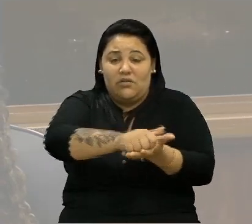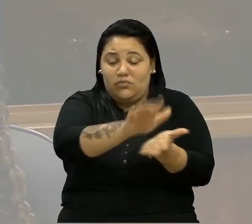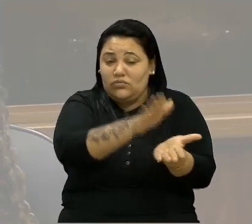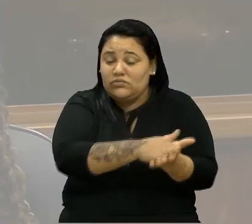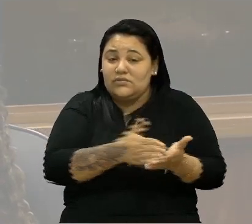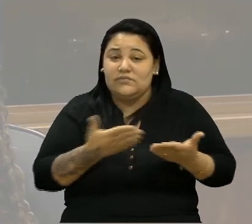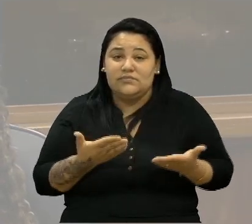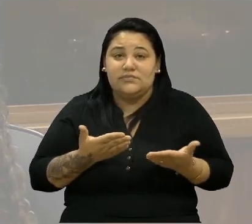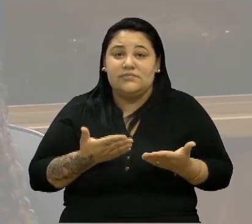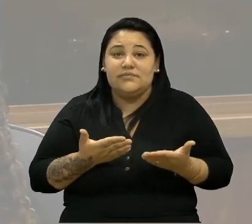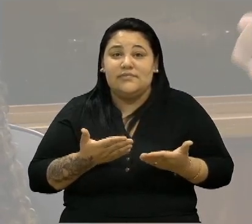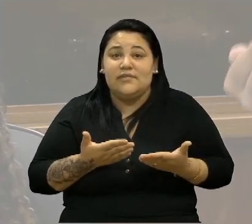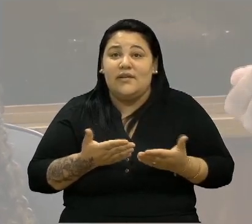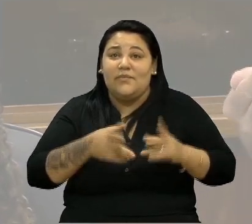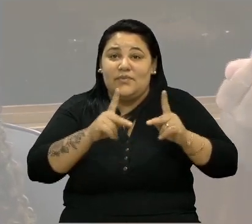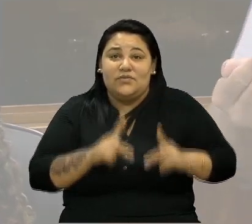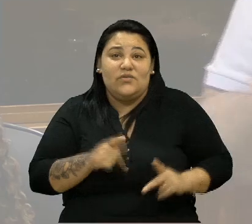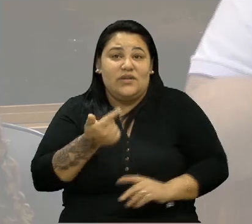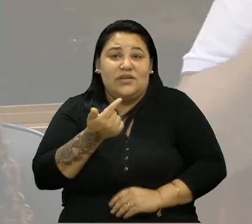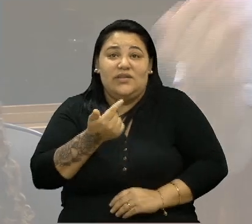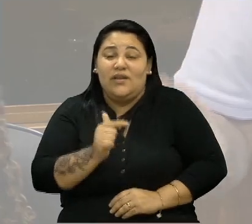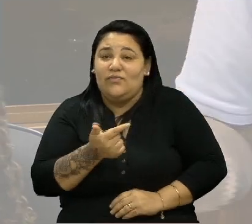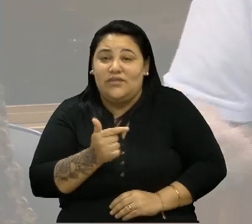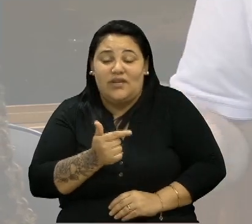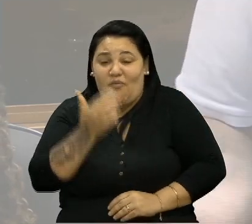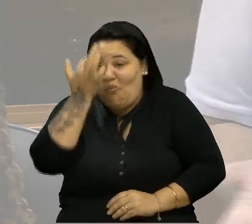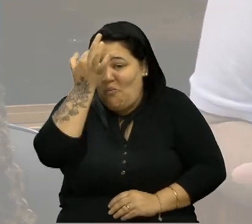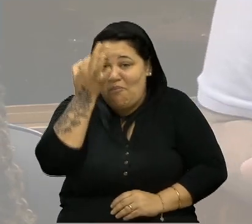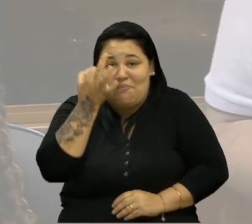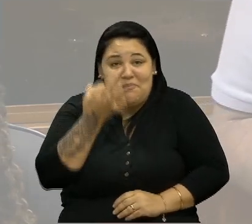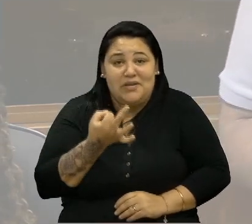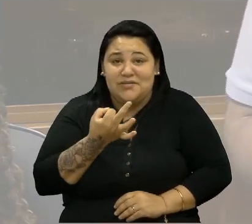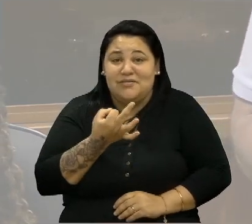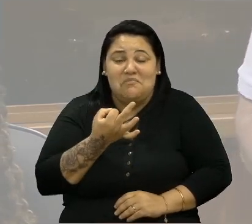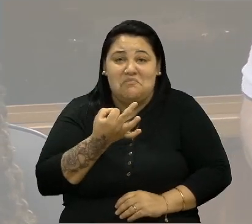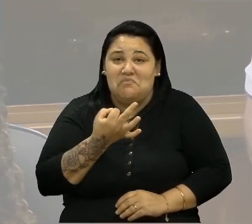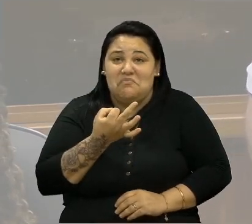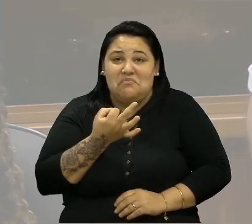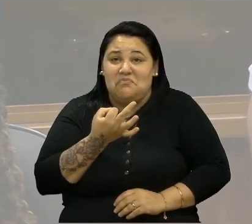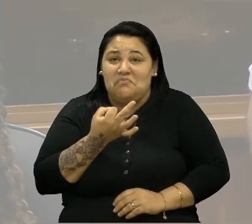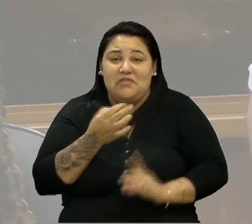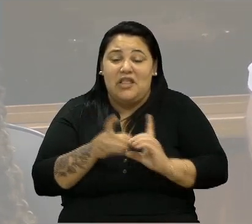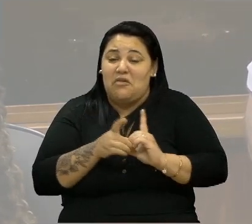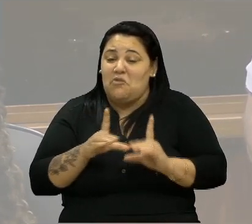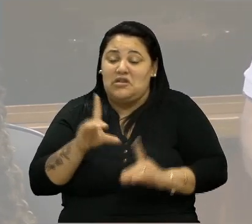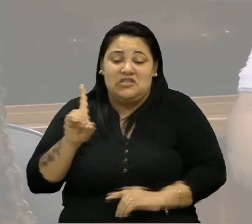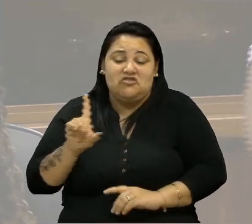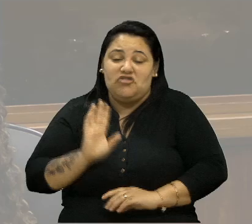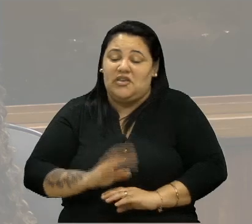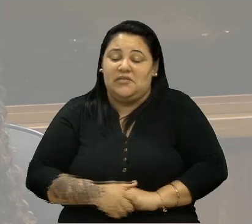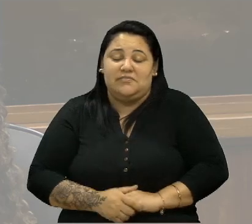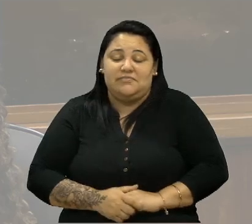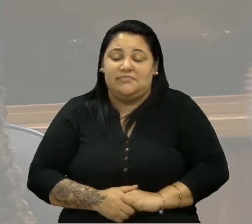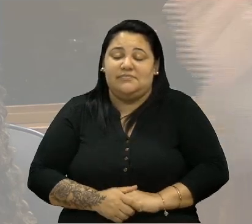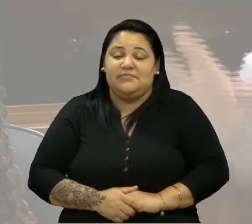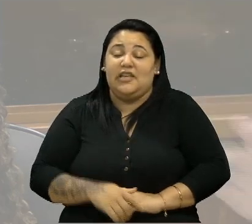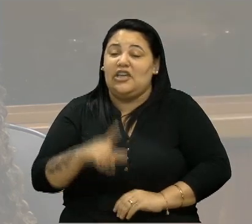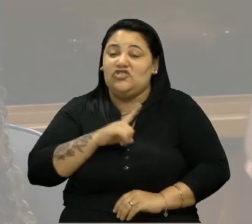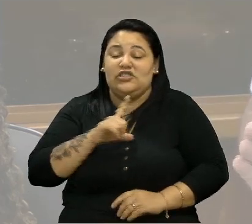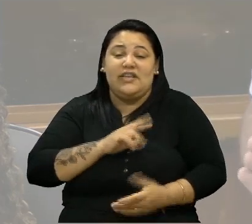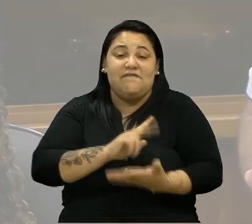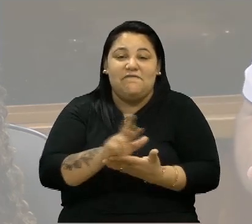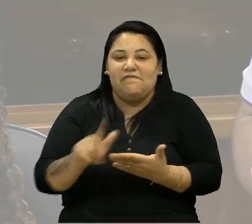é alguém que não tem a mínima compreensão do Estado Democrático de Direito. E temos